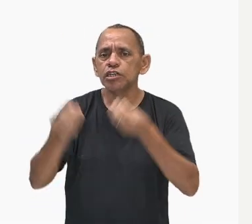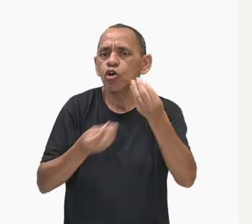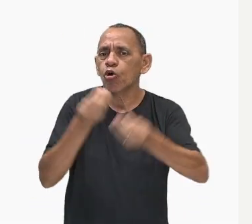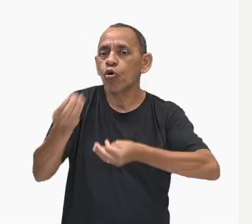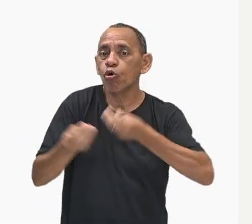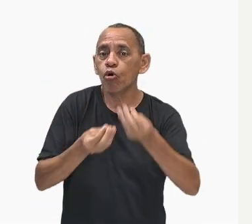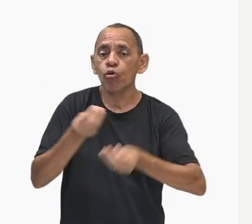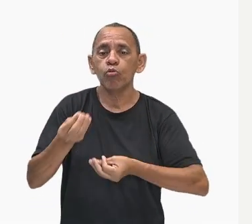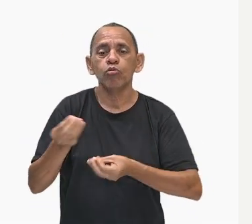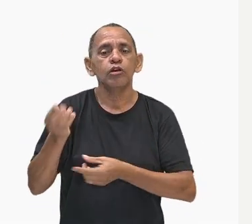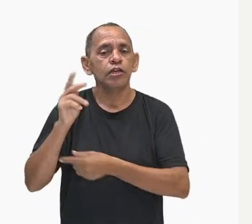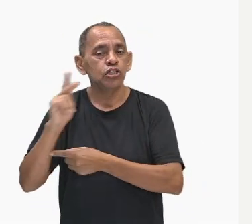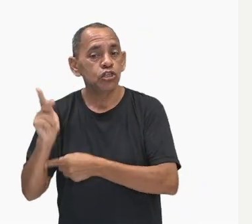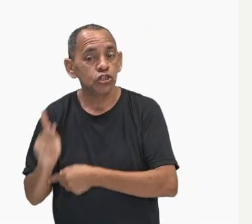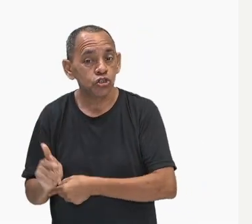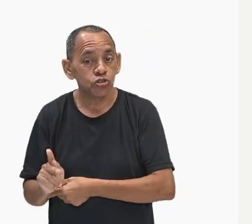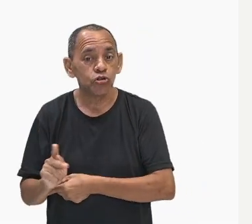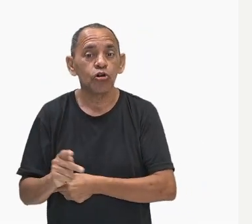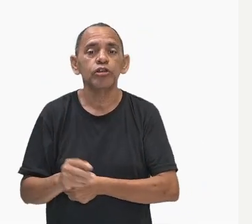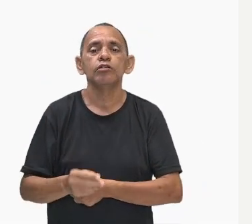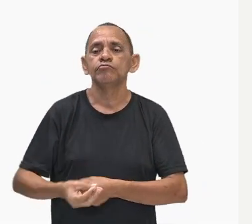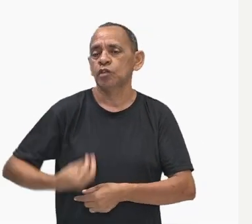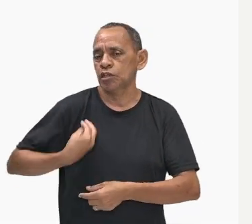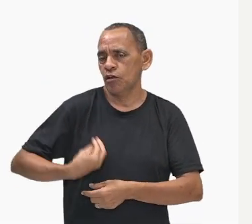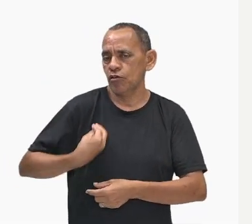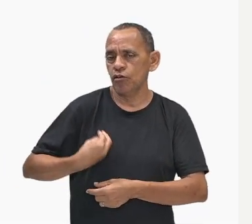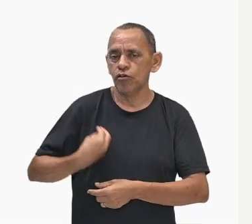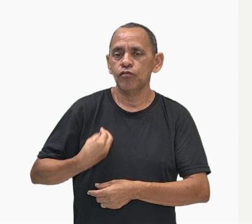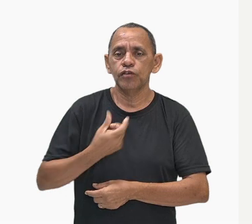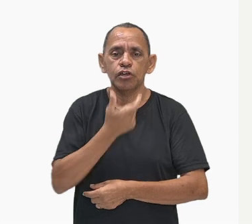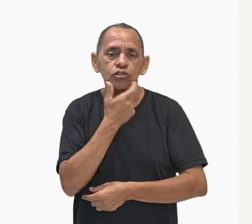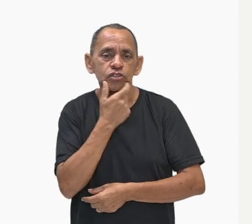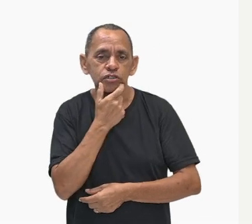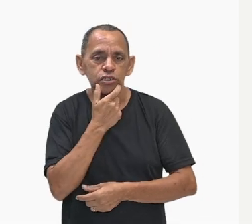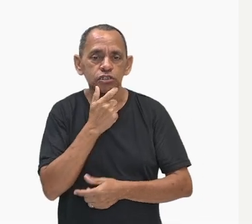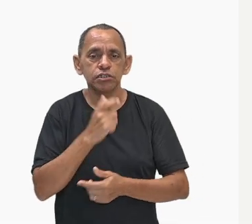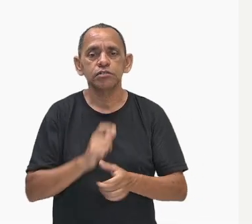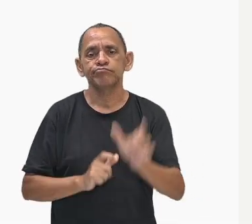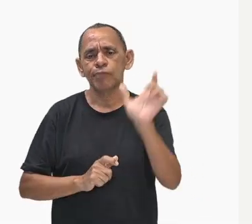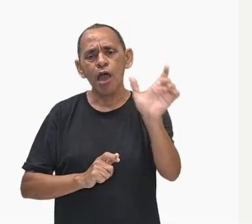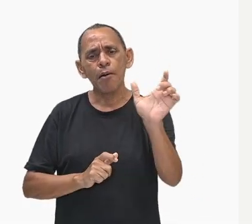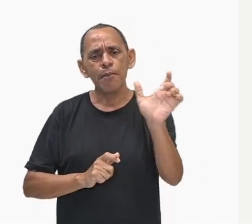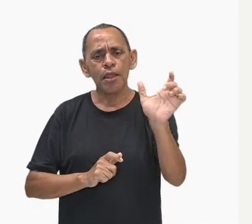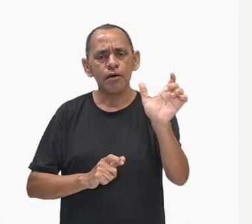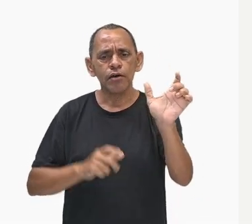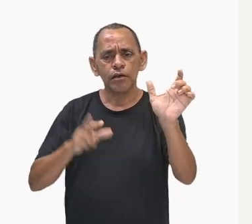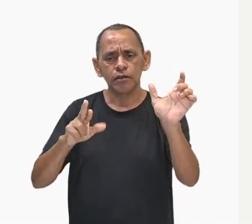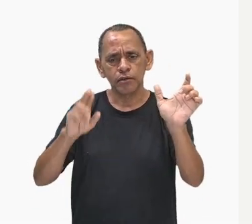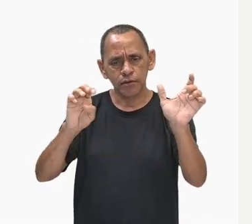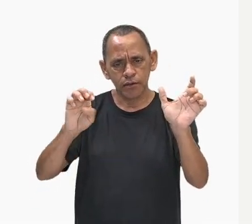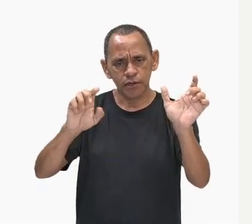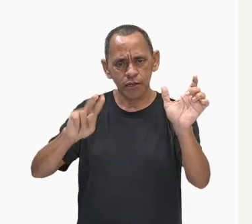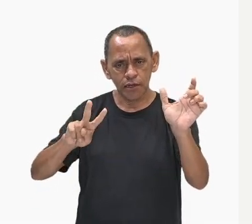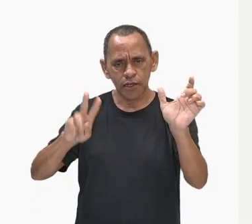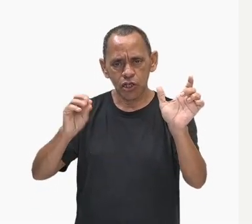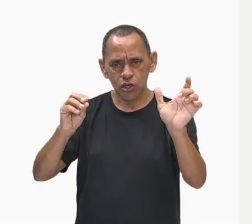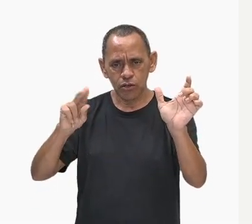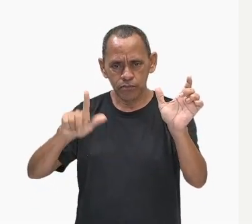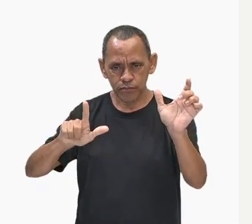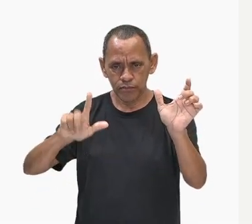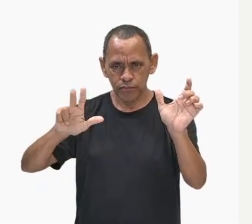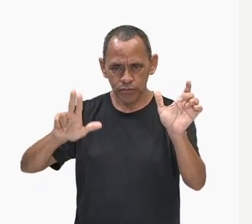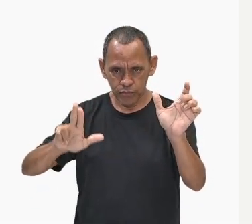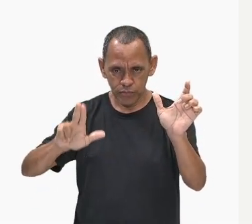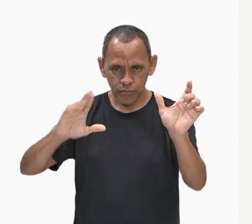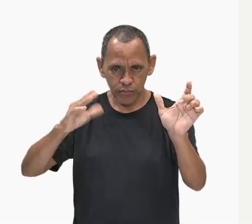os ingleses estavam passando. Vamos então a ela. A palavra é revolução. Professor, o